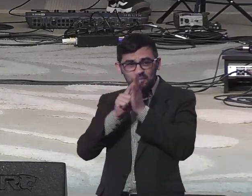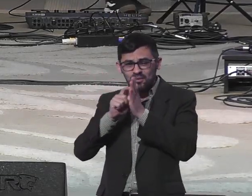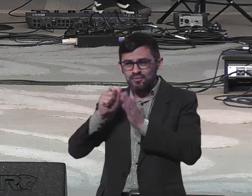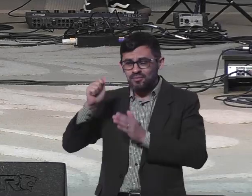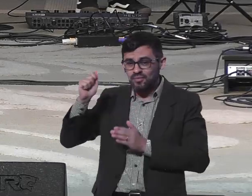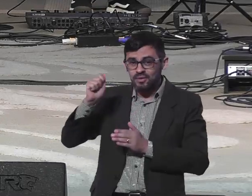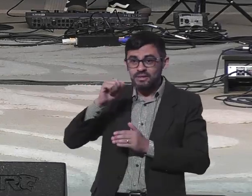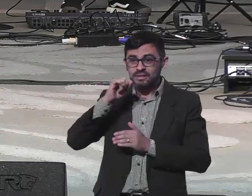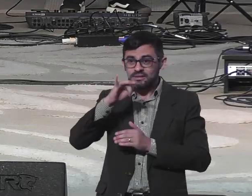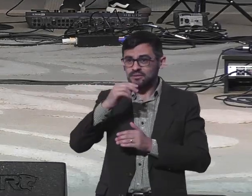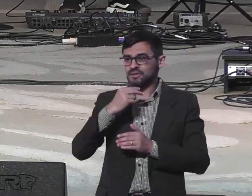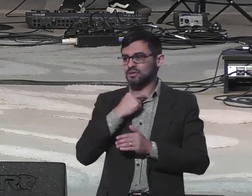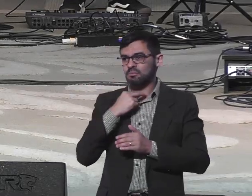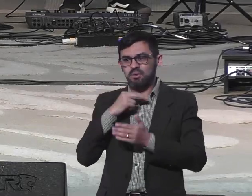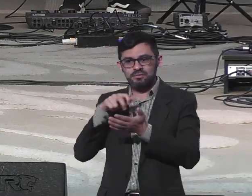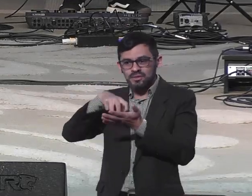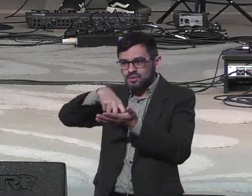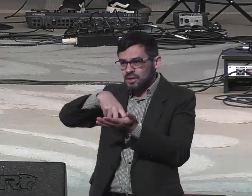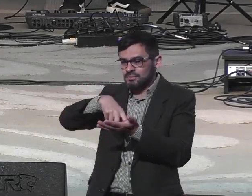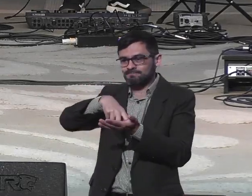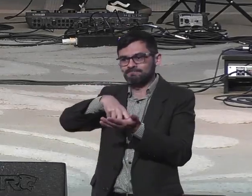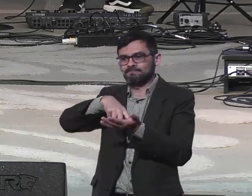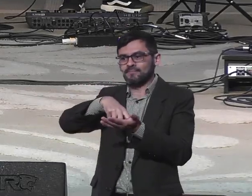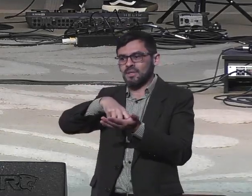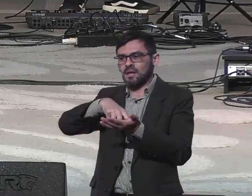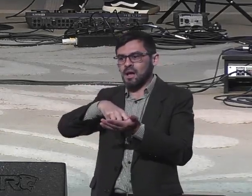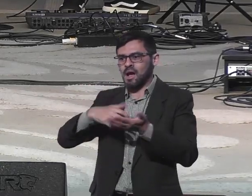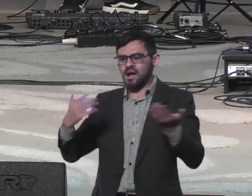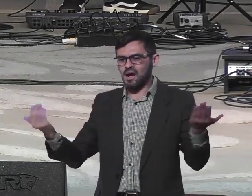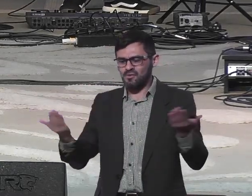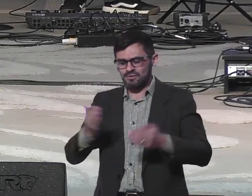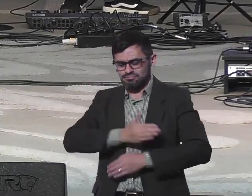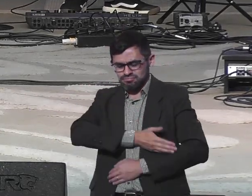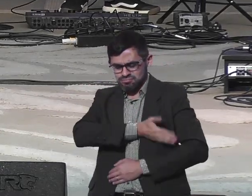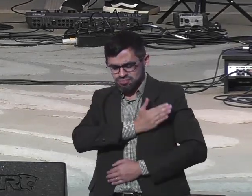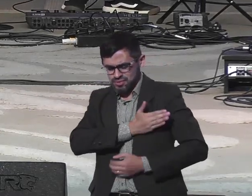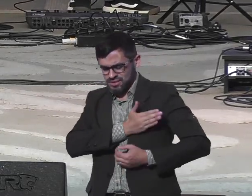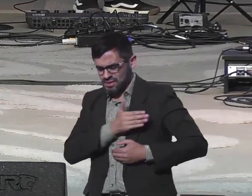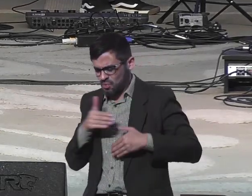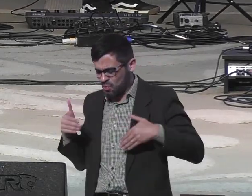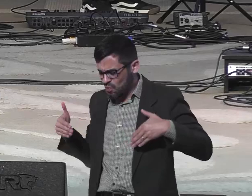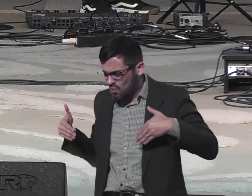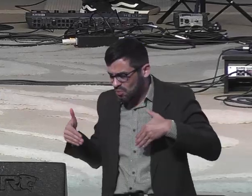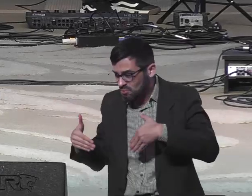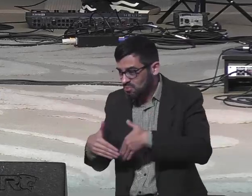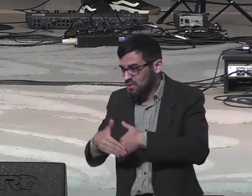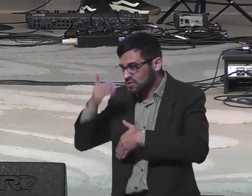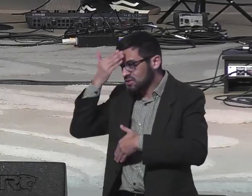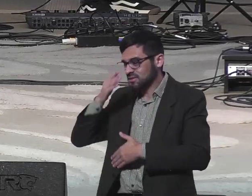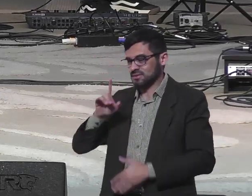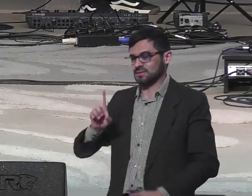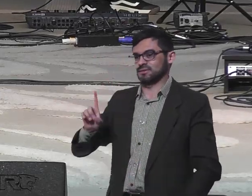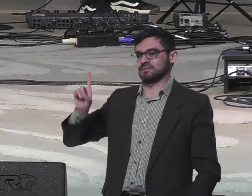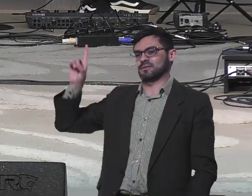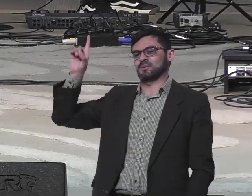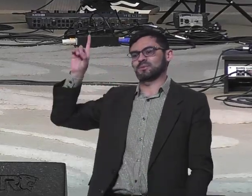Se você não pode se ajoelhar, coloque o seu coração diante de